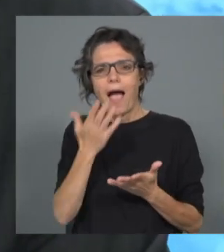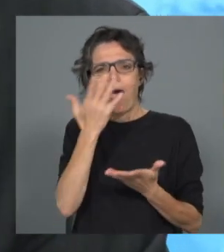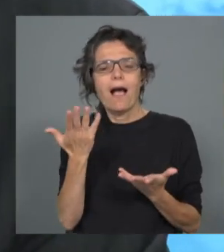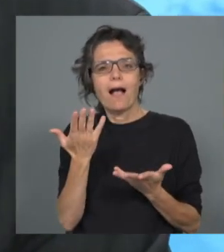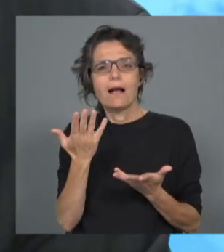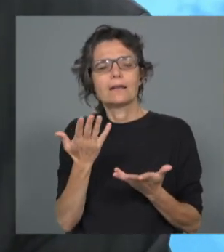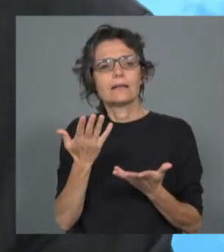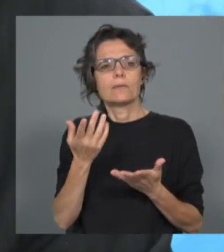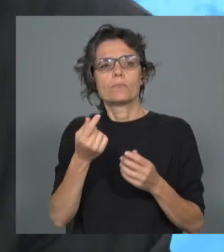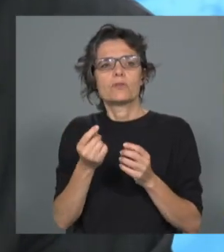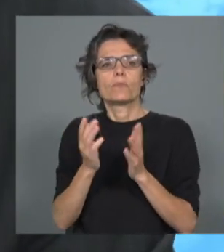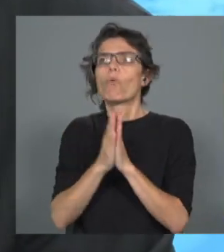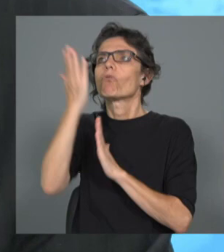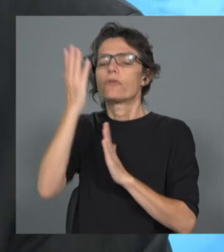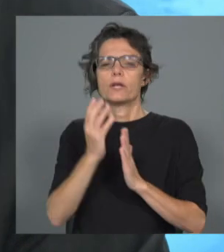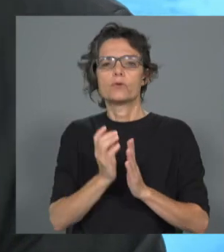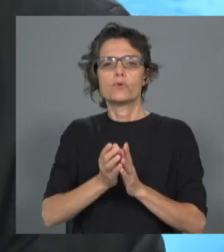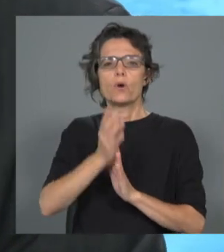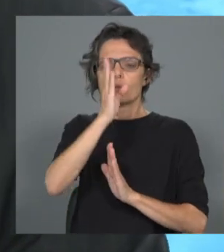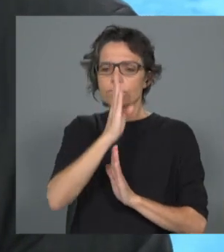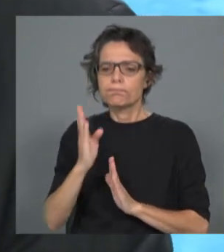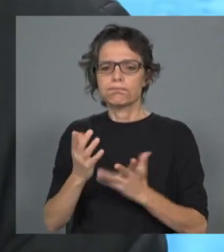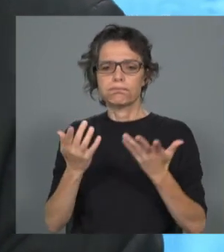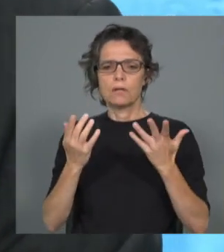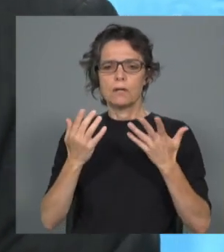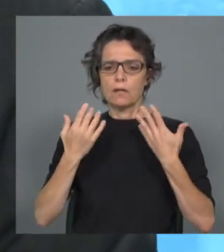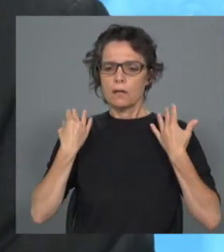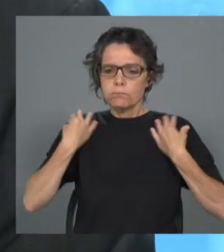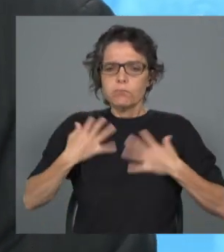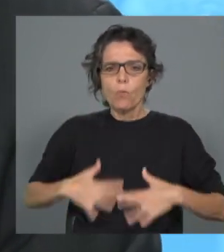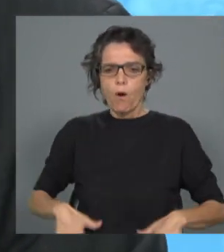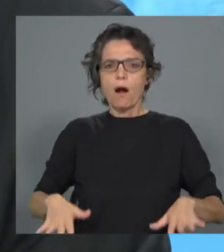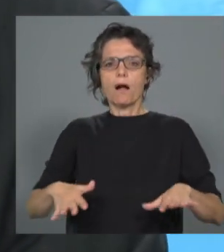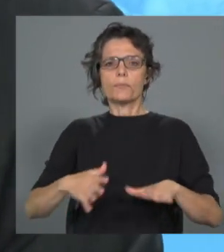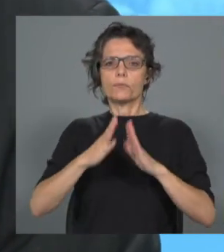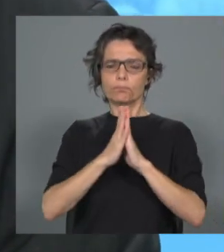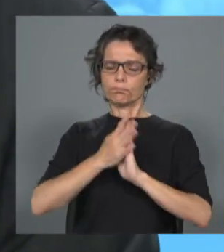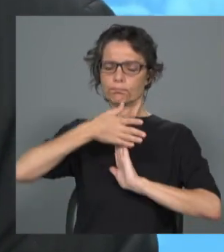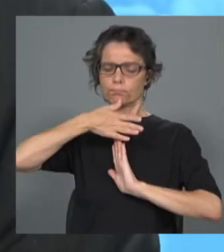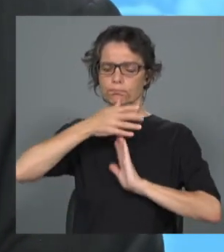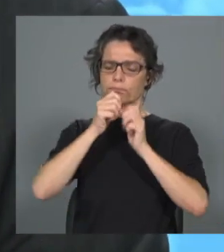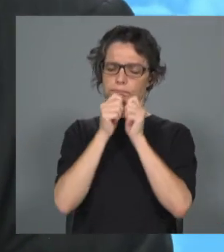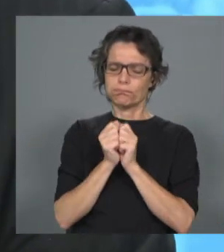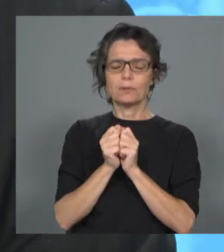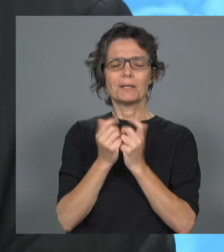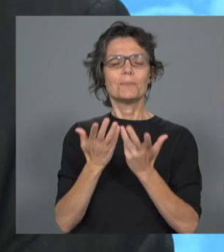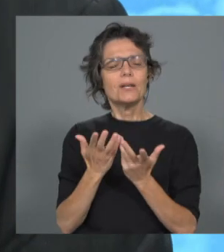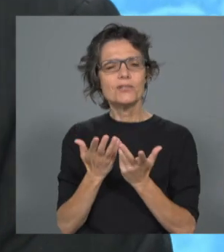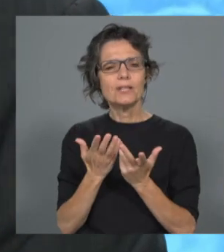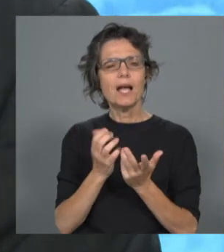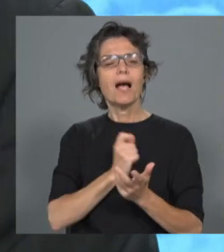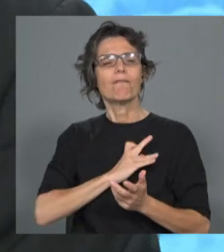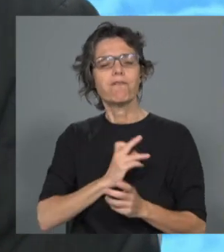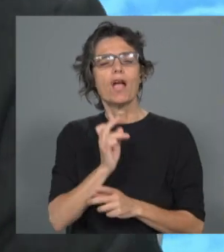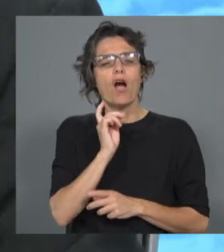de ser assim, daquela maneira, com aquelas vestes, com aqueles hábitos, com isto e com aquilo, quando na realidade o